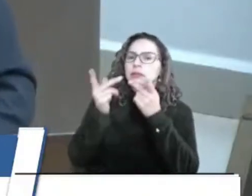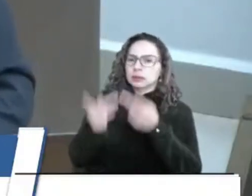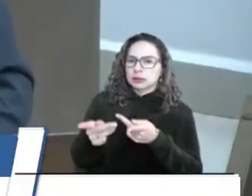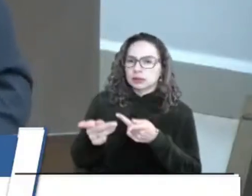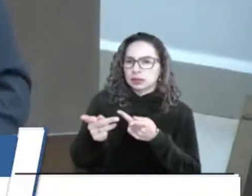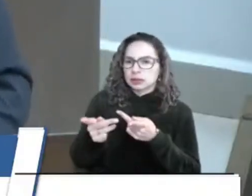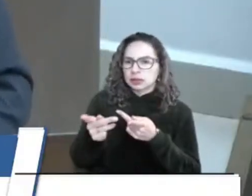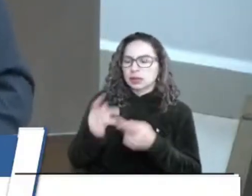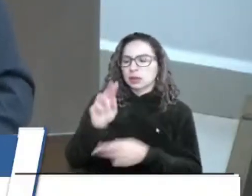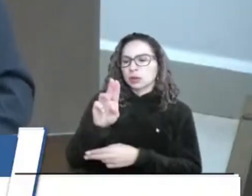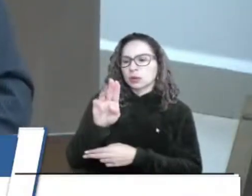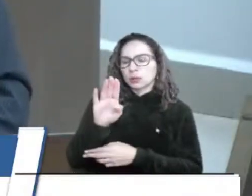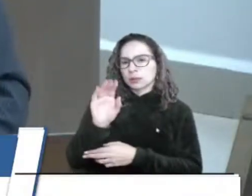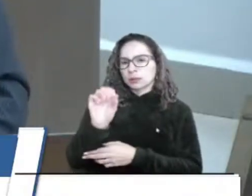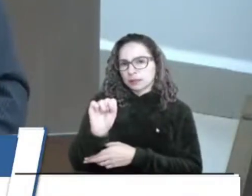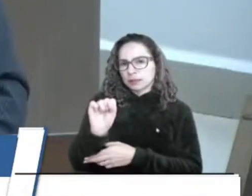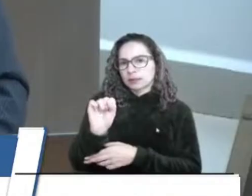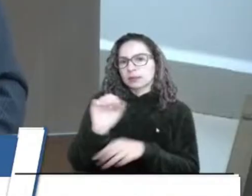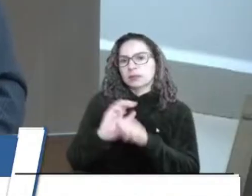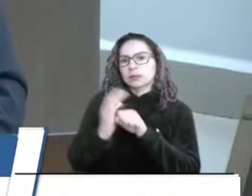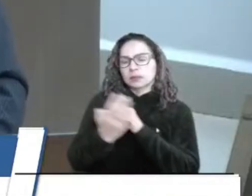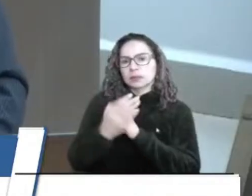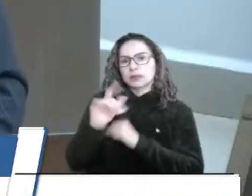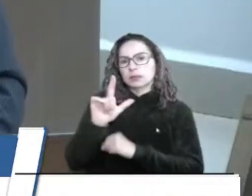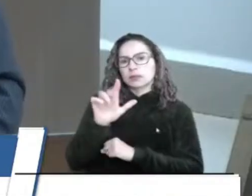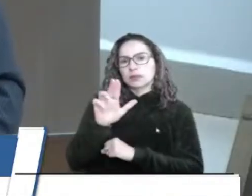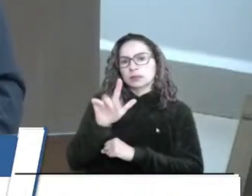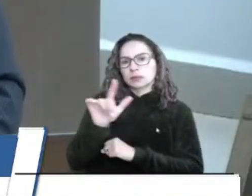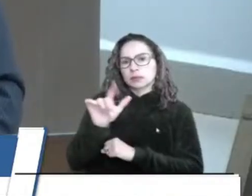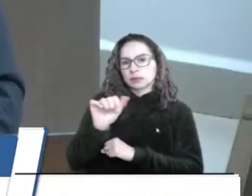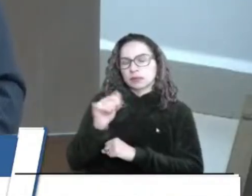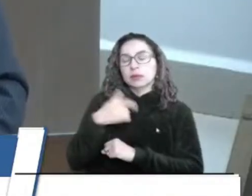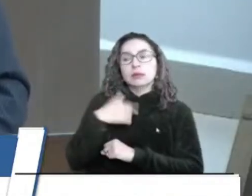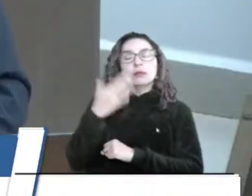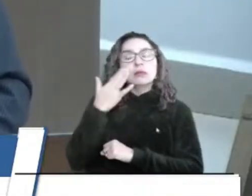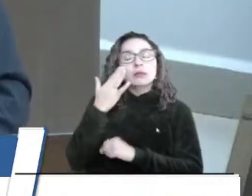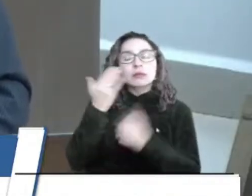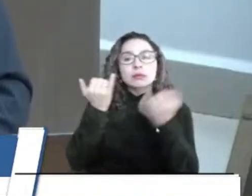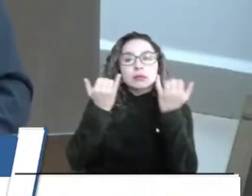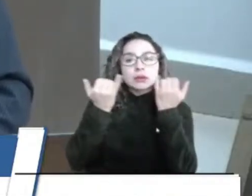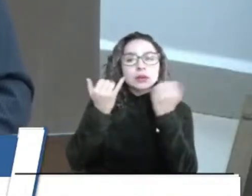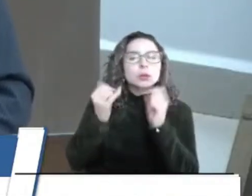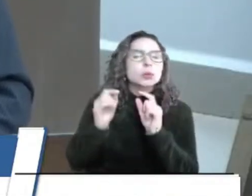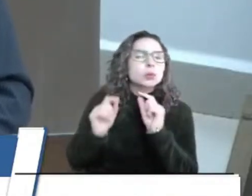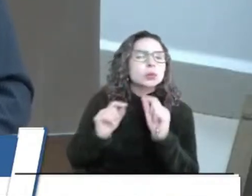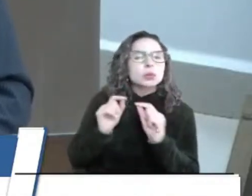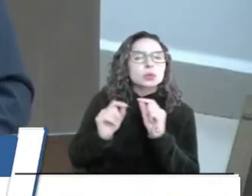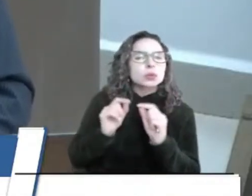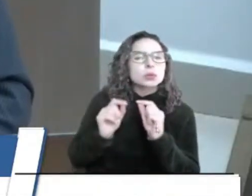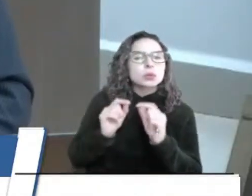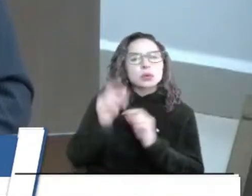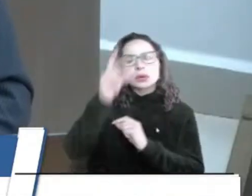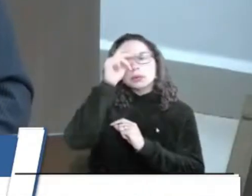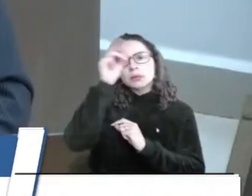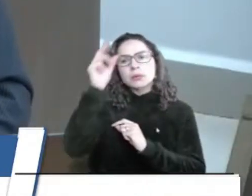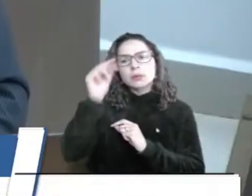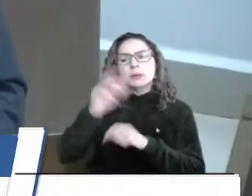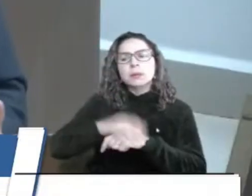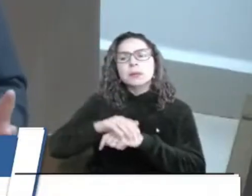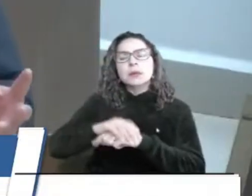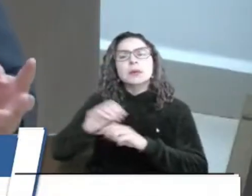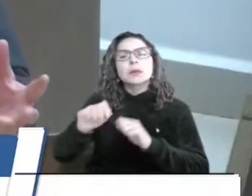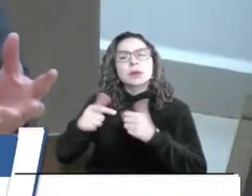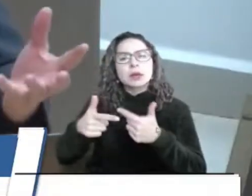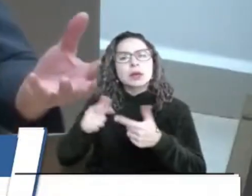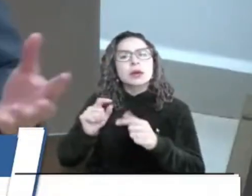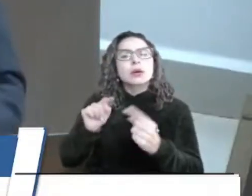a UBS do Jardim Luiza, para saber o que a prefeitura estava fazendo